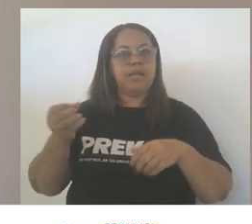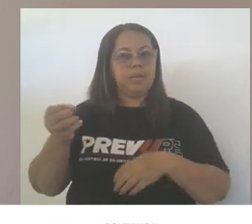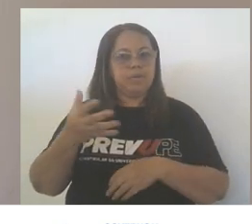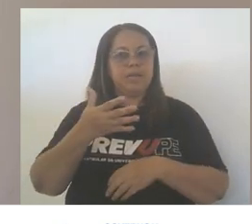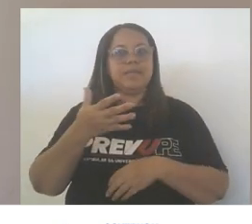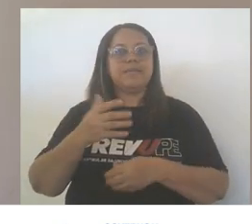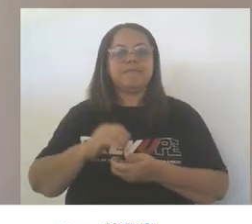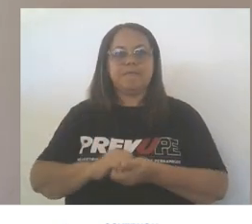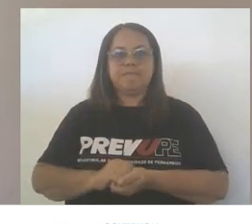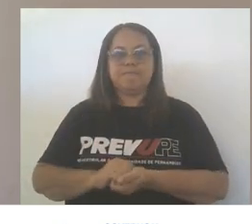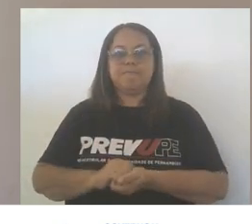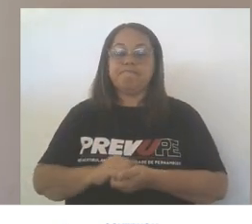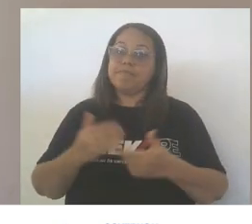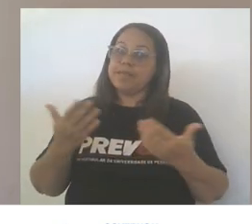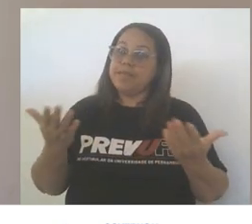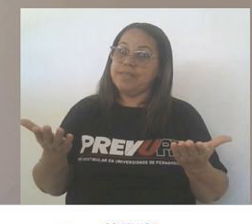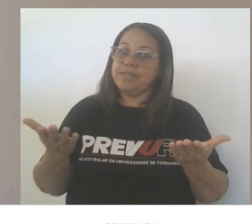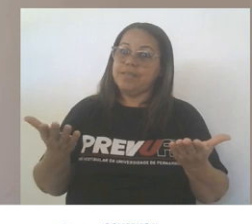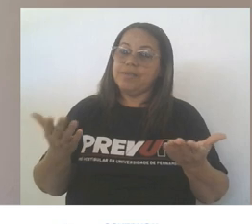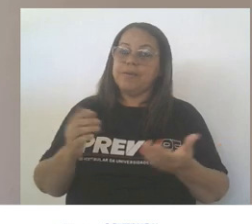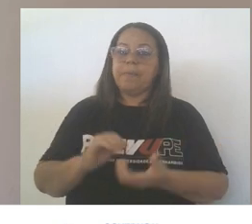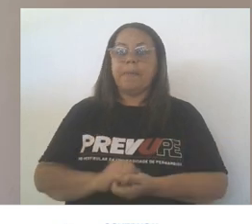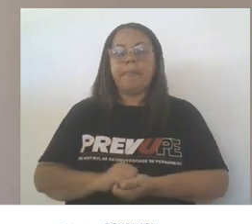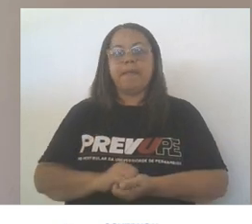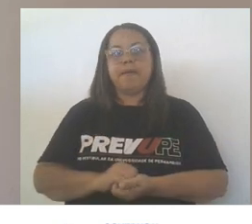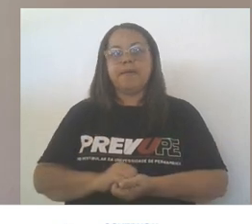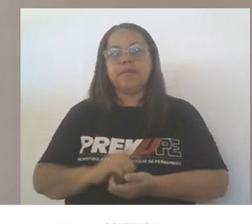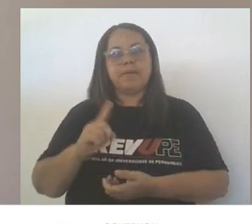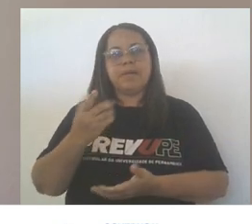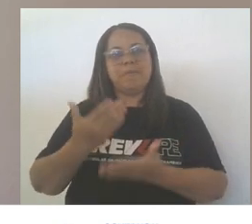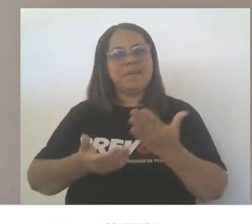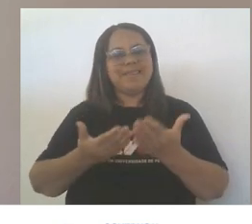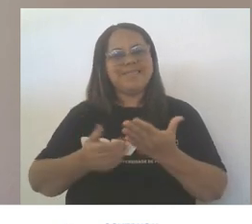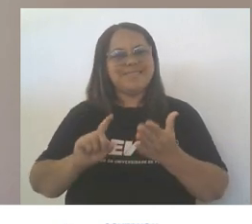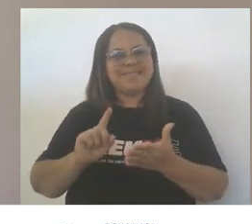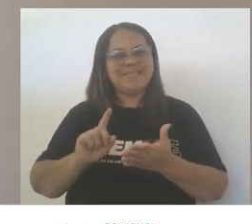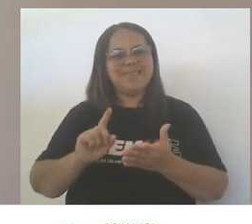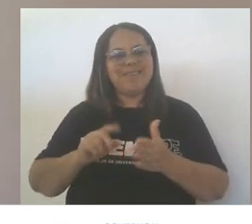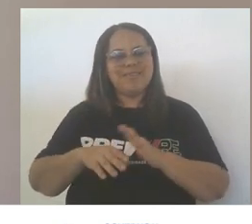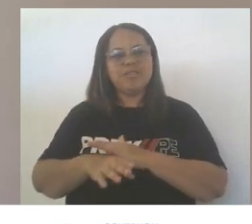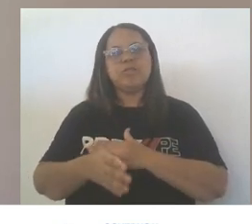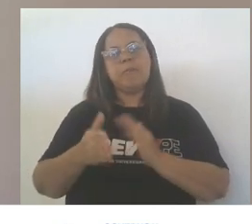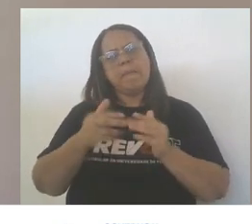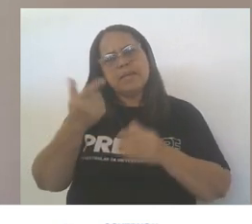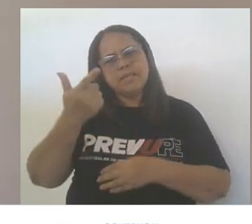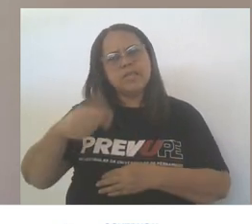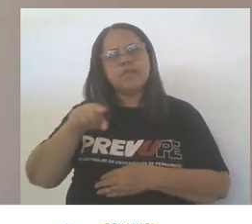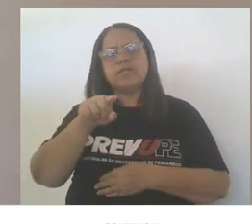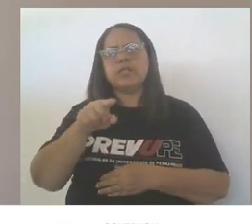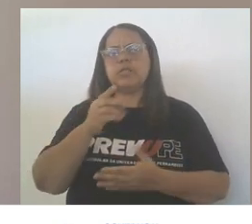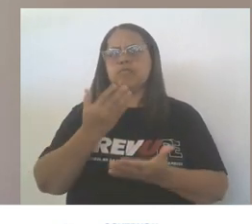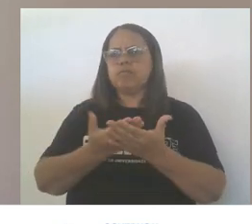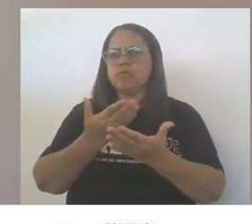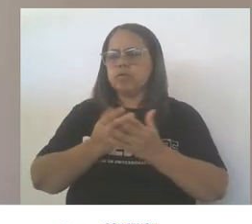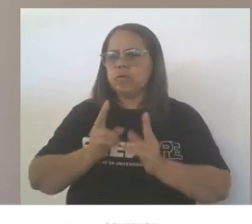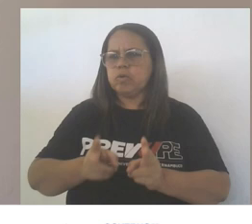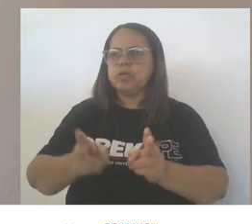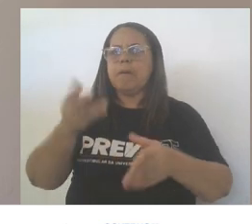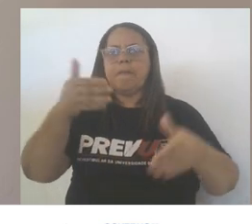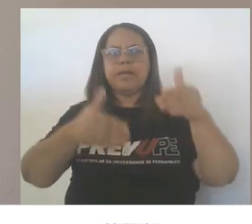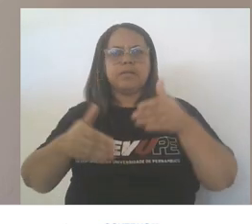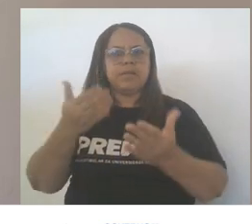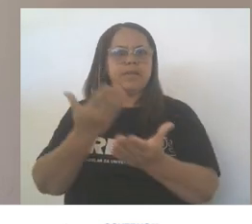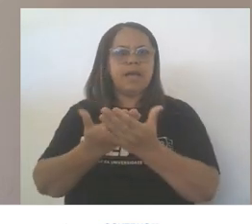atualidade. É isso então, e para não perder o hábito, peço novamente a vocês que continuem estudando e participando